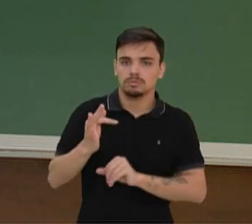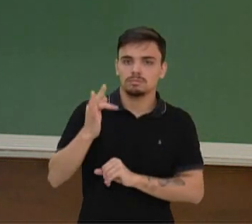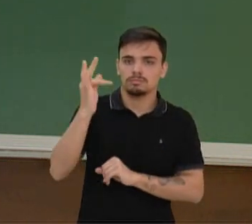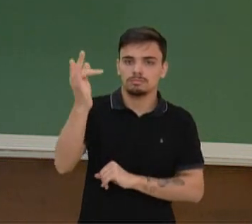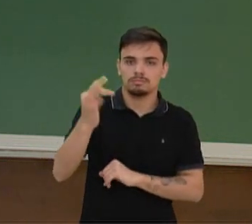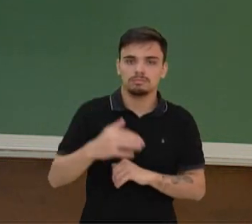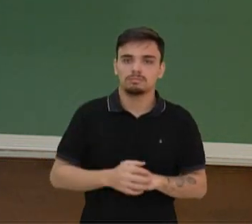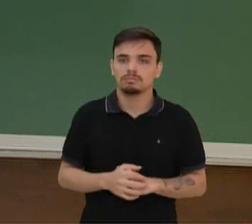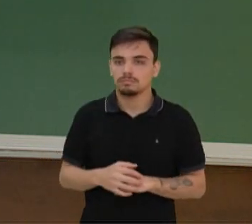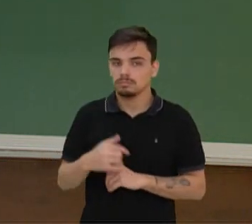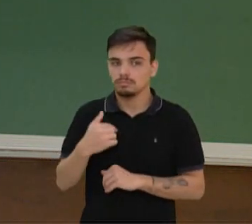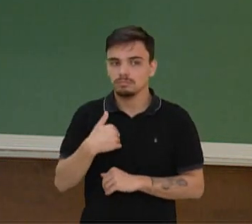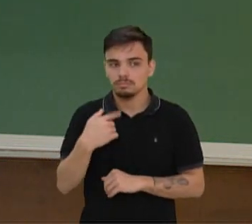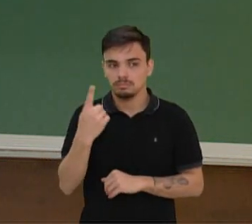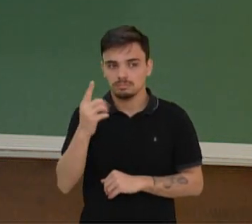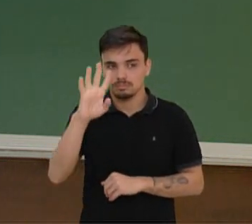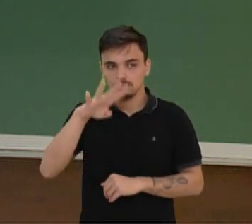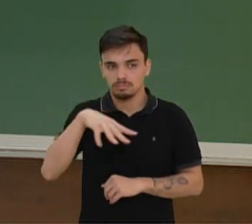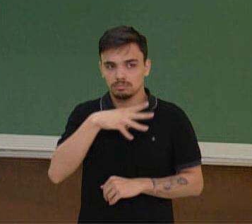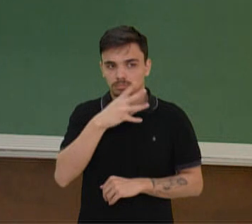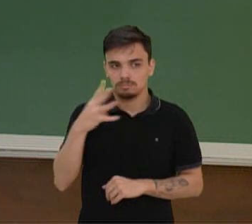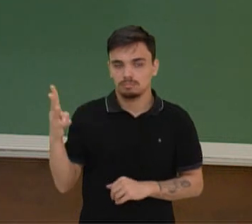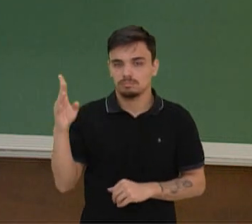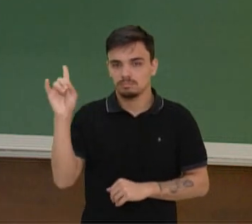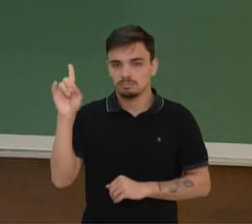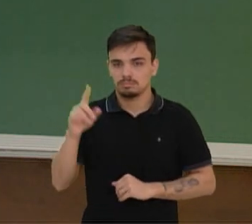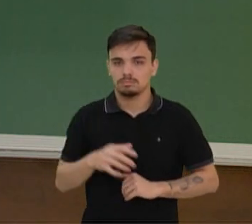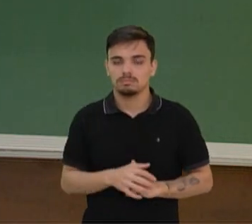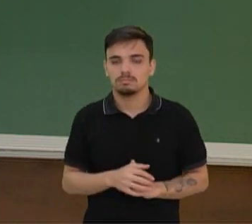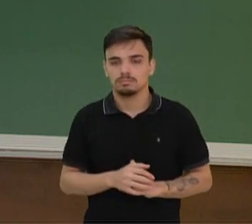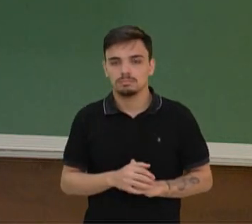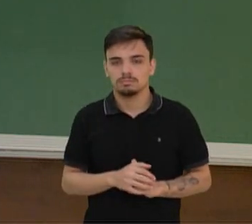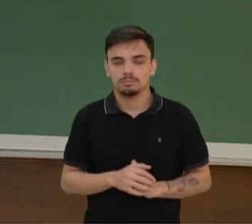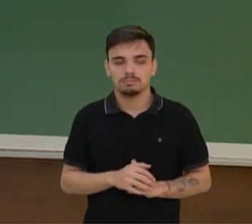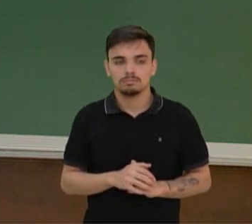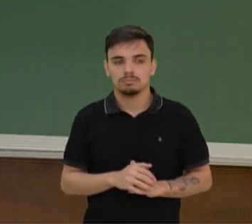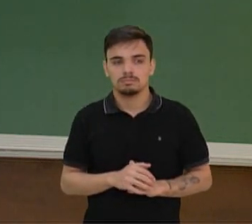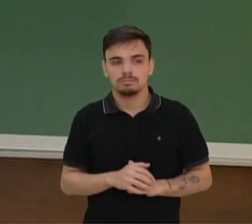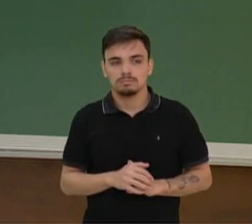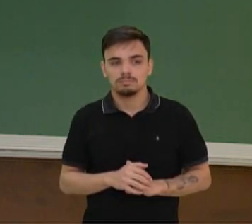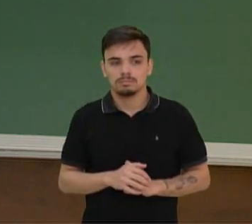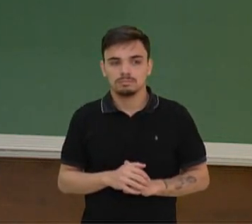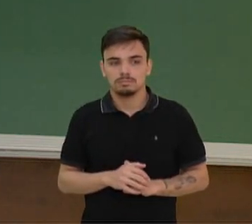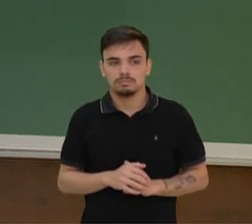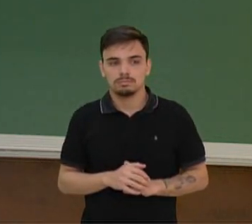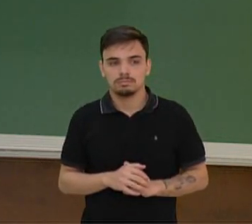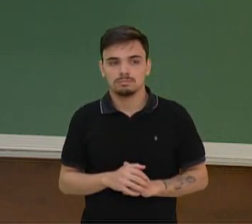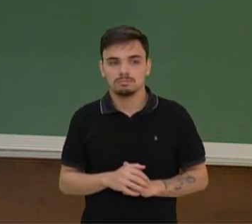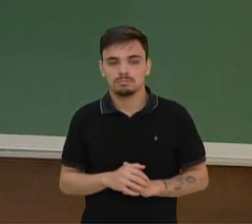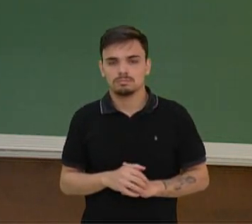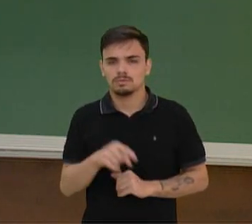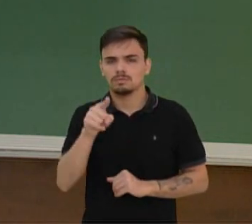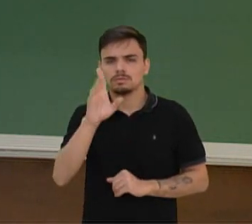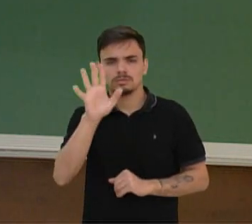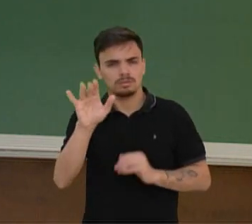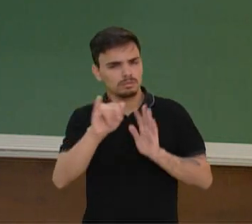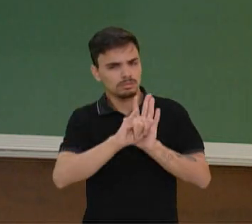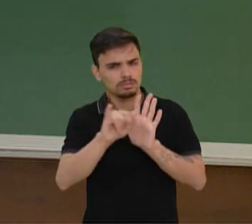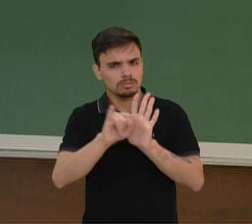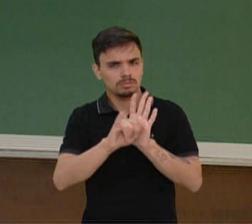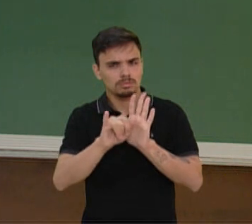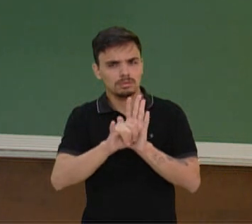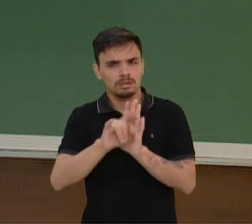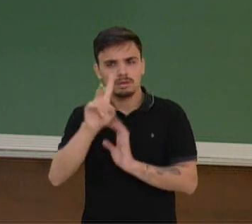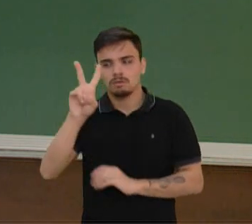Eu precisarei, tu precisarás, você precisará, ele e ela precisará. Vocês já identificaram que